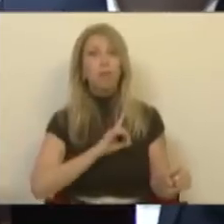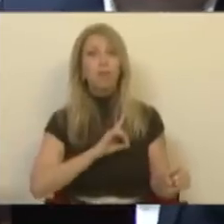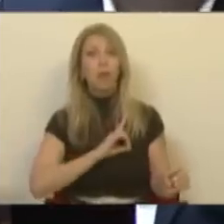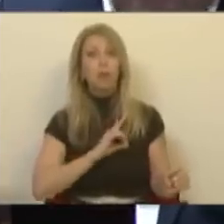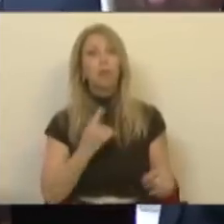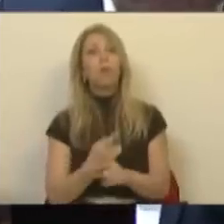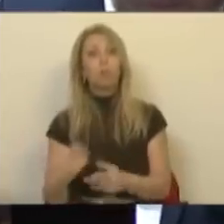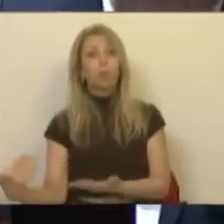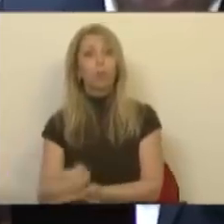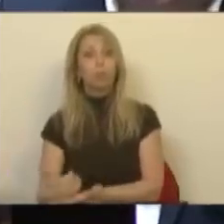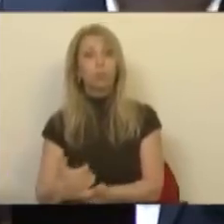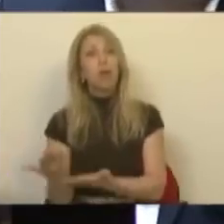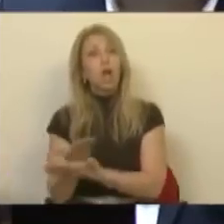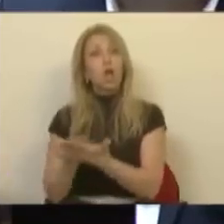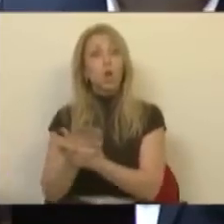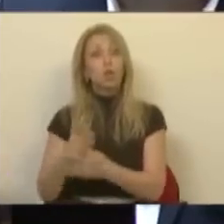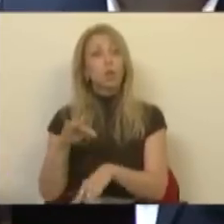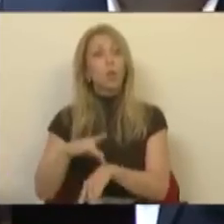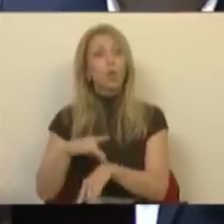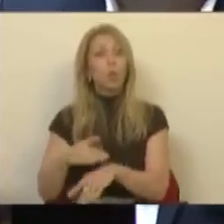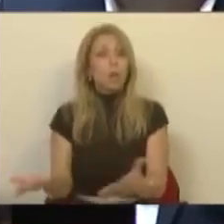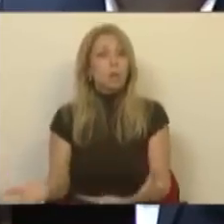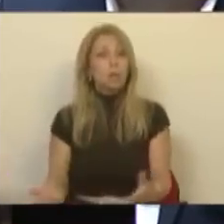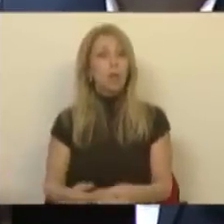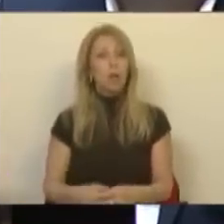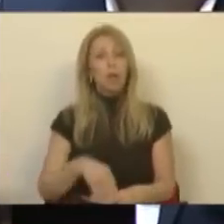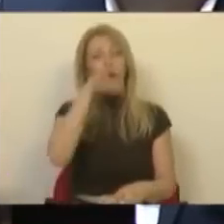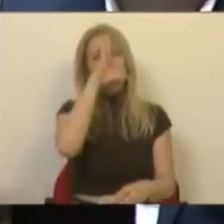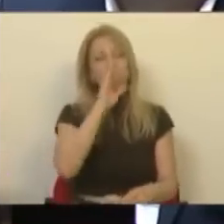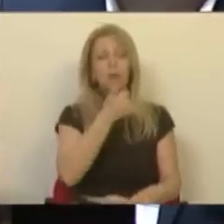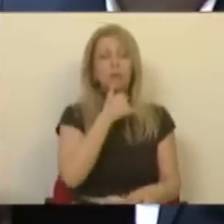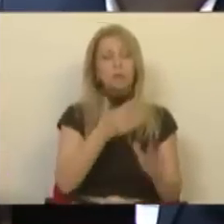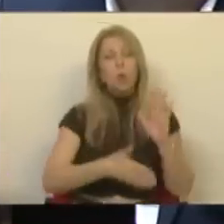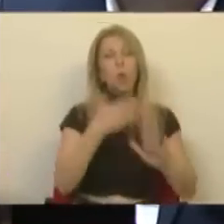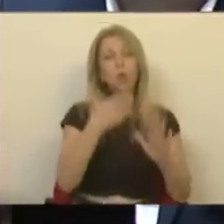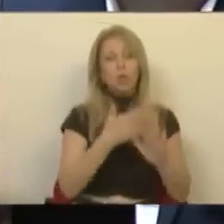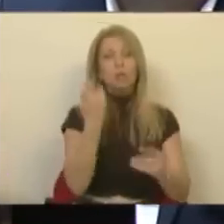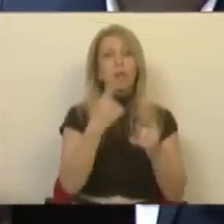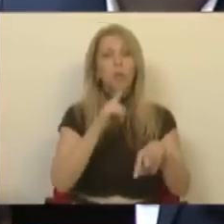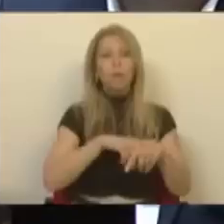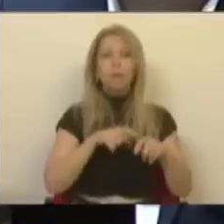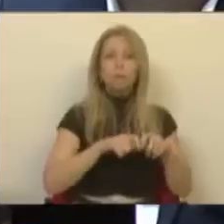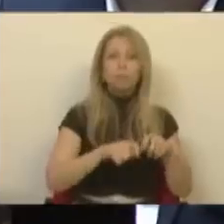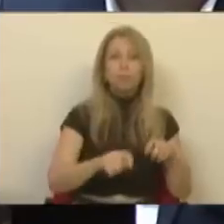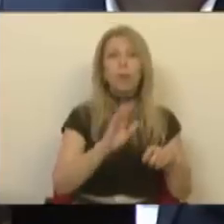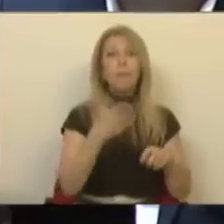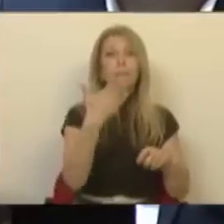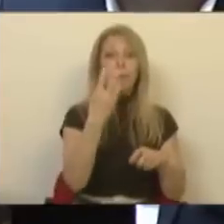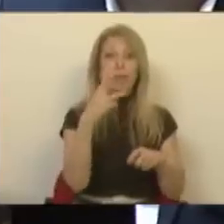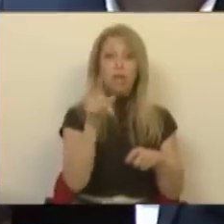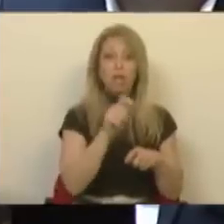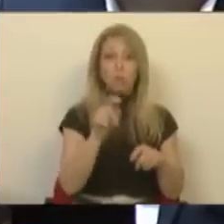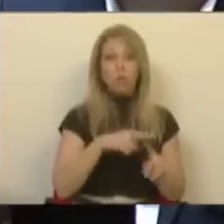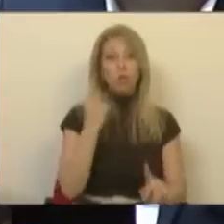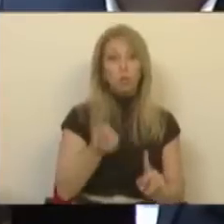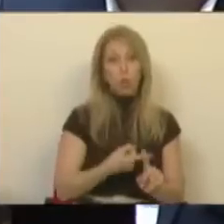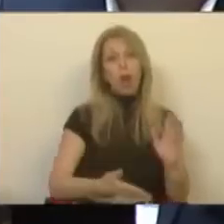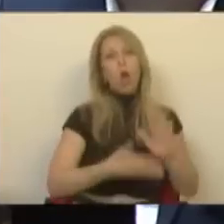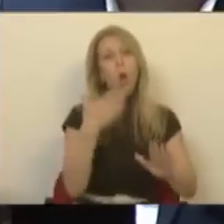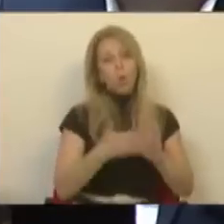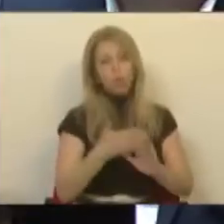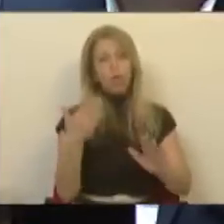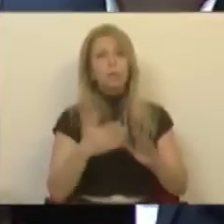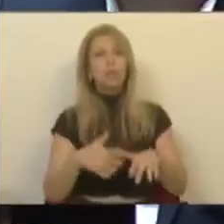com um negócio da doença o governo decidiu a encerrar algumas urgências entre determinados períodos no primeiro trimestre deste anoregências do